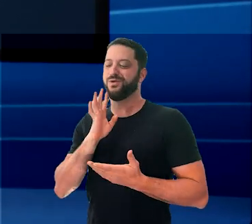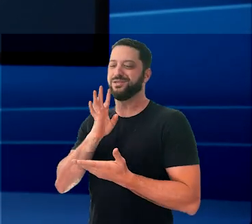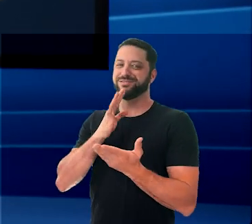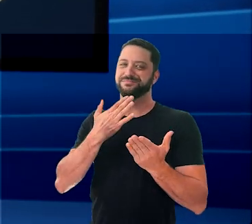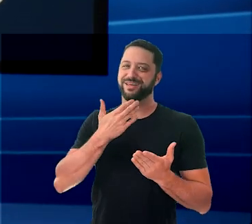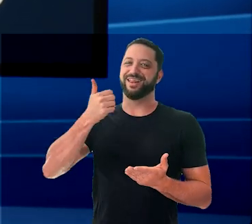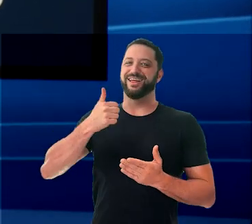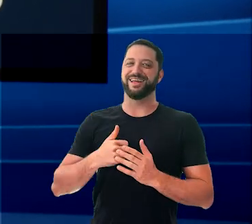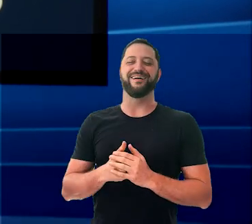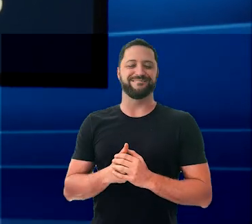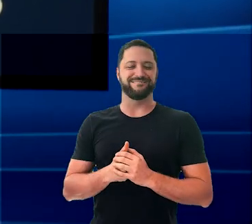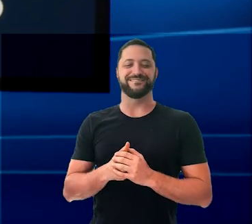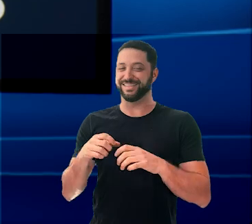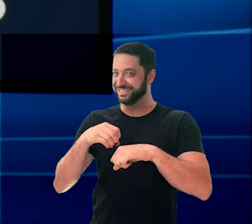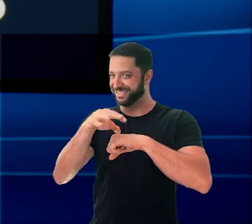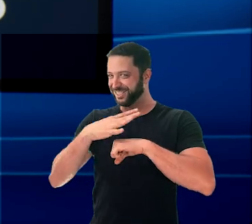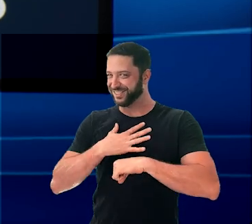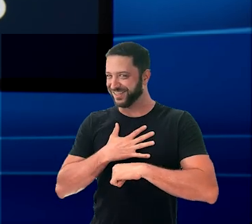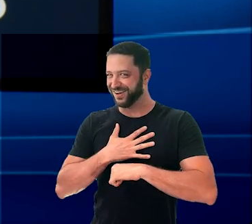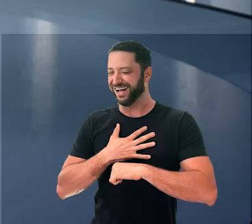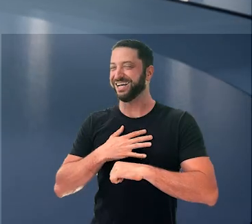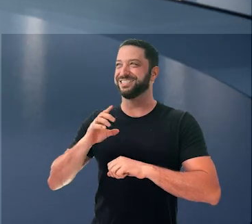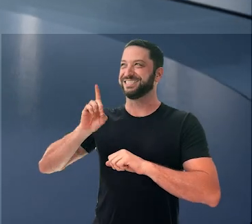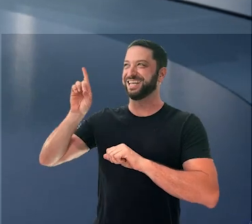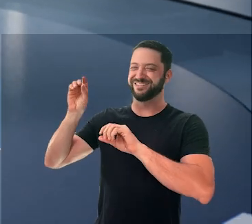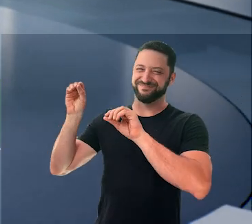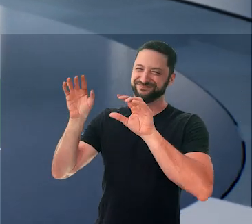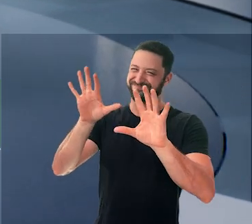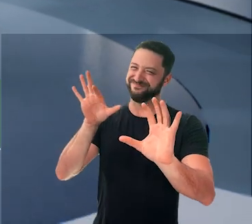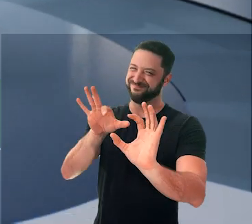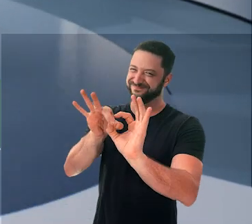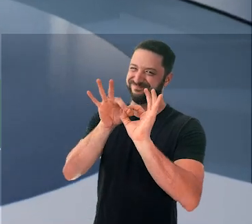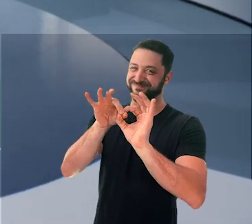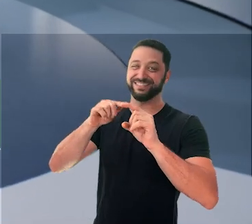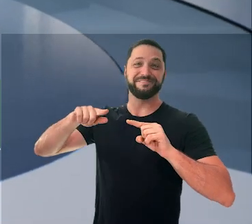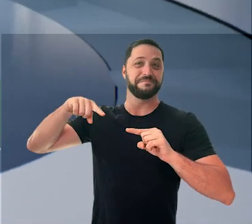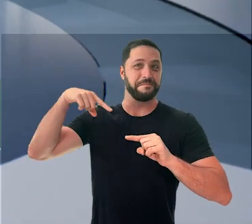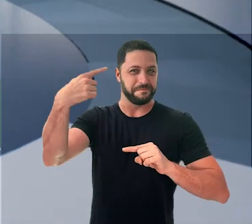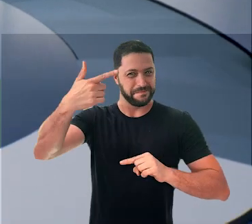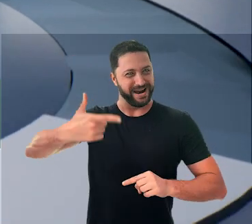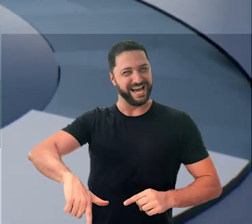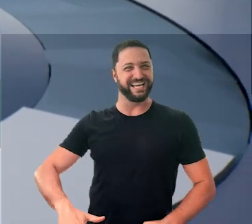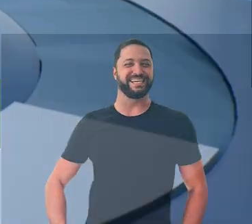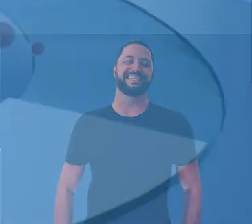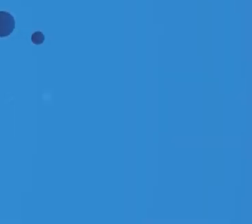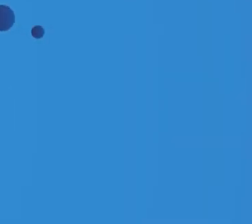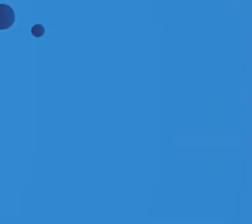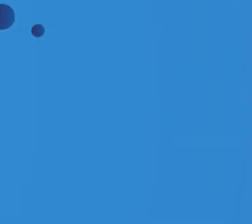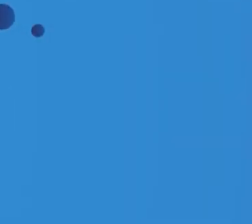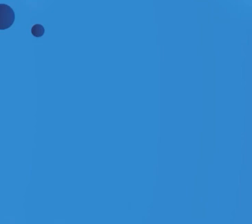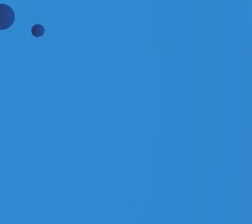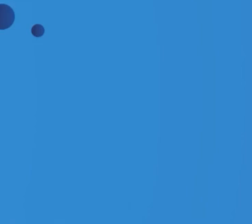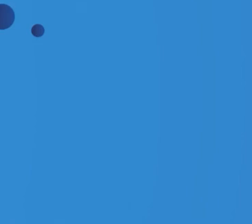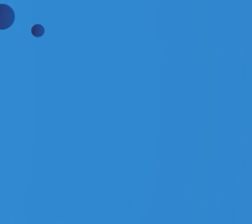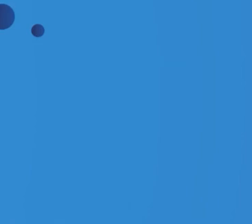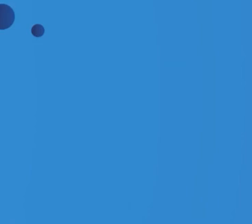seu redor. Pegou o recado, né? Fica a dica. Fiquem com Deus, até semana que vem. Bora lá? Yeah.